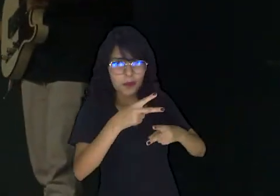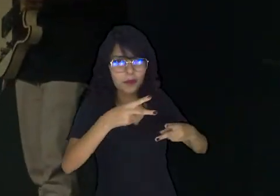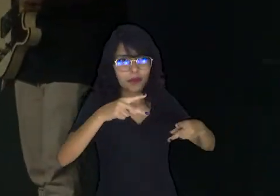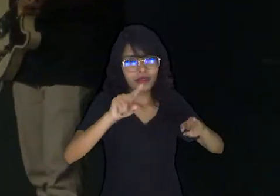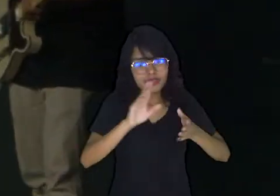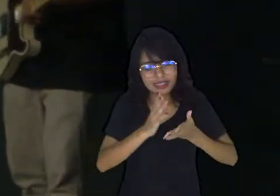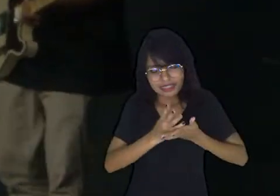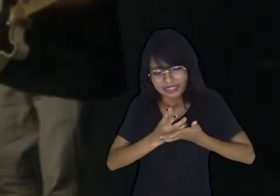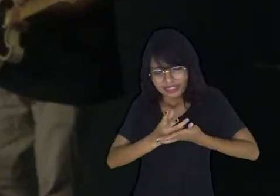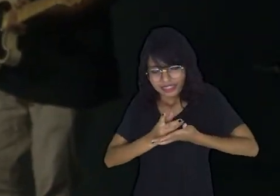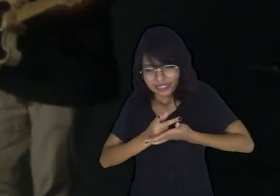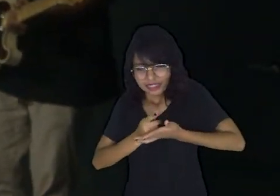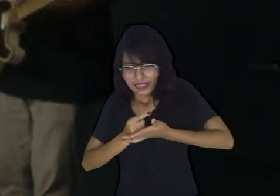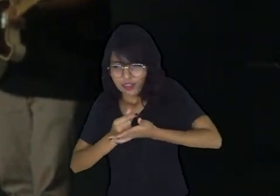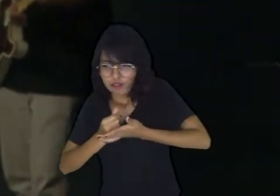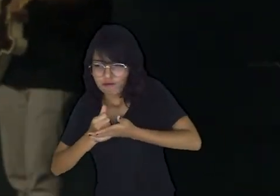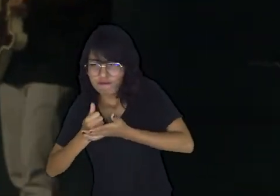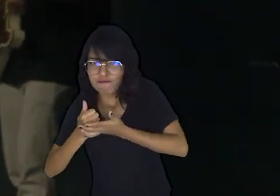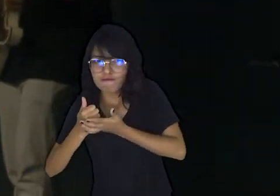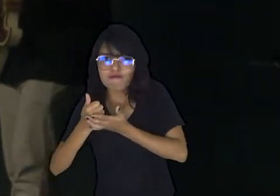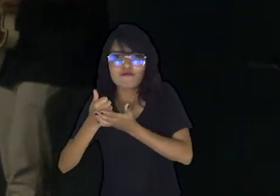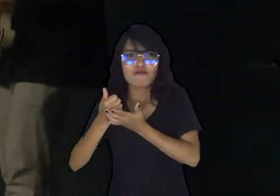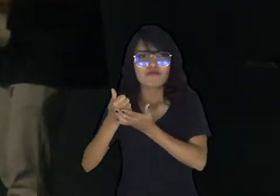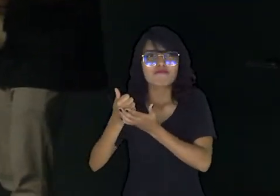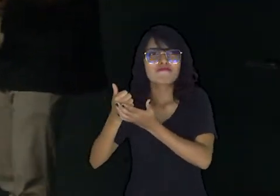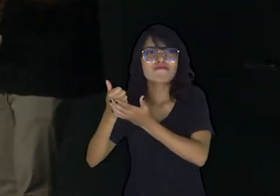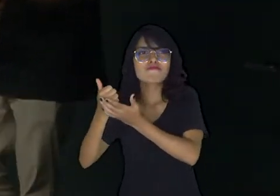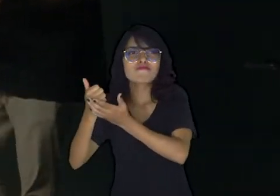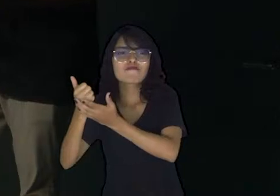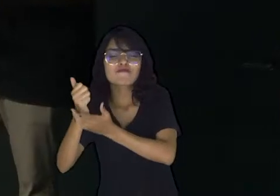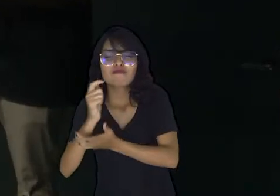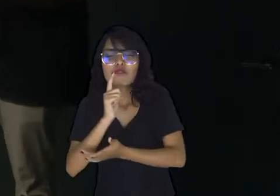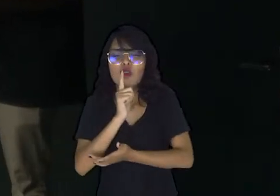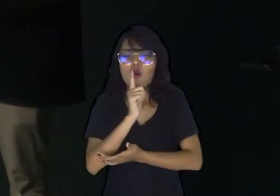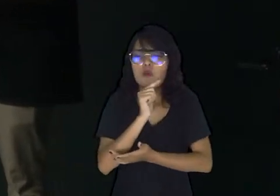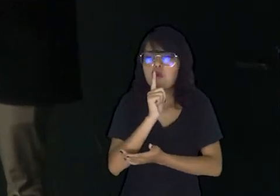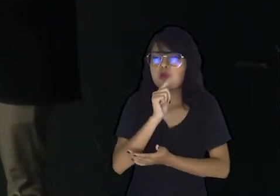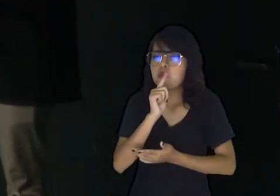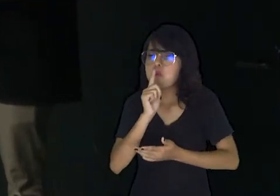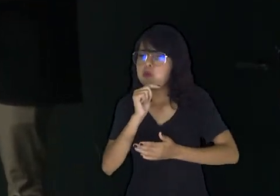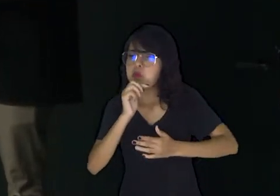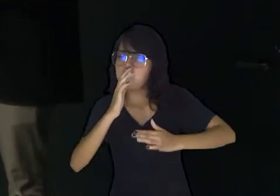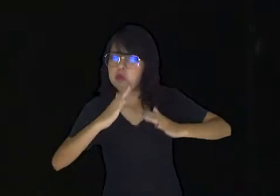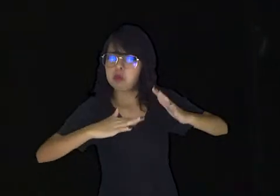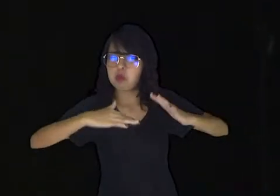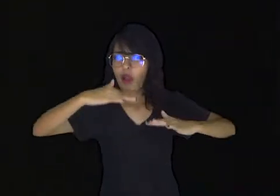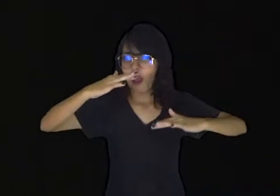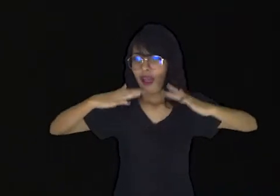As ondas no fundo.